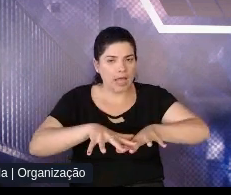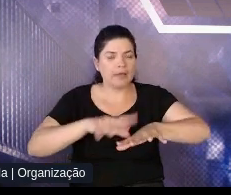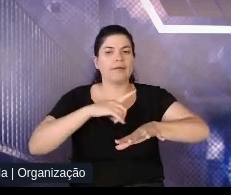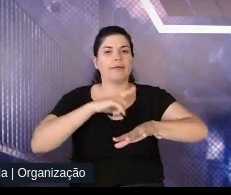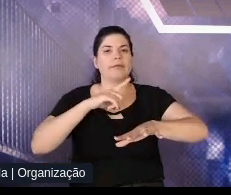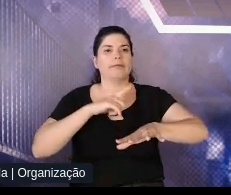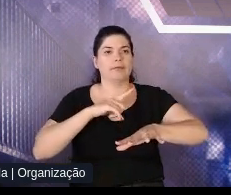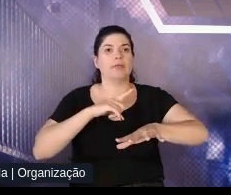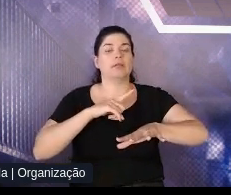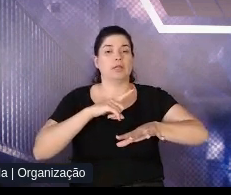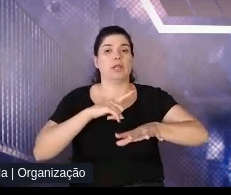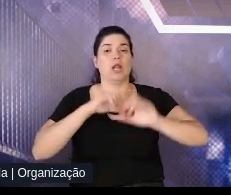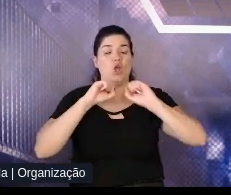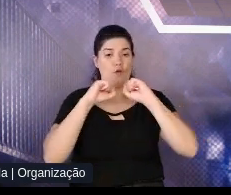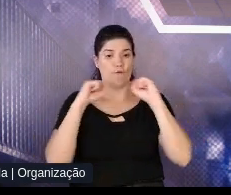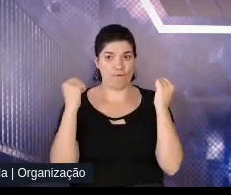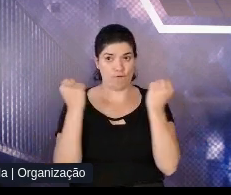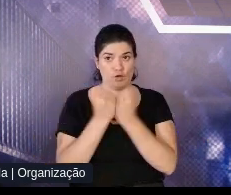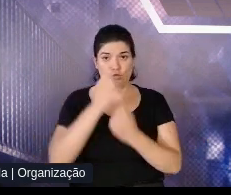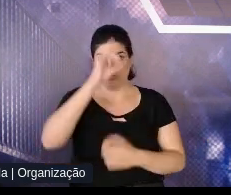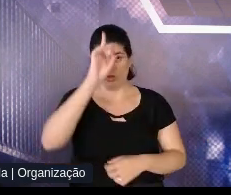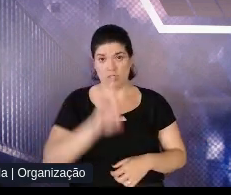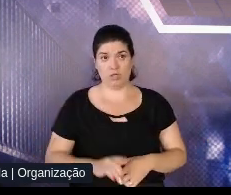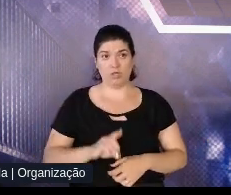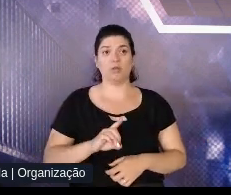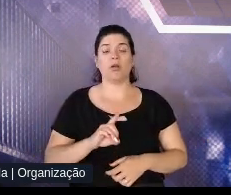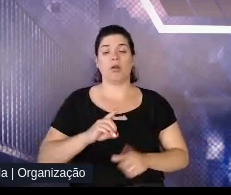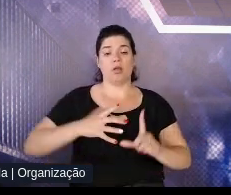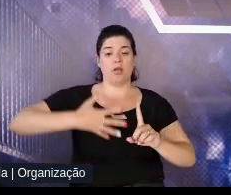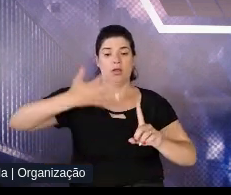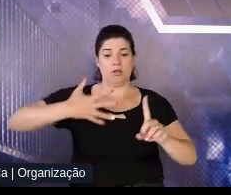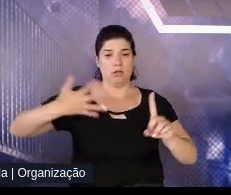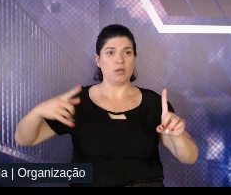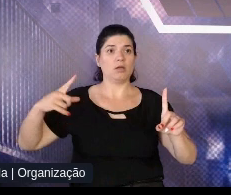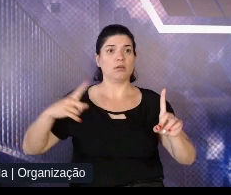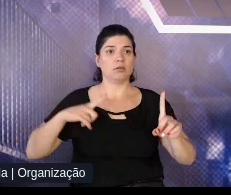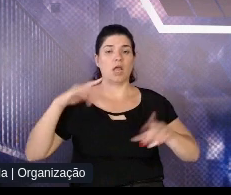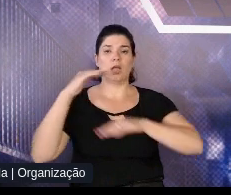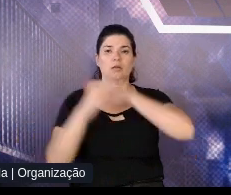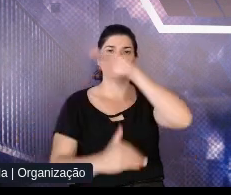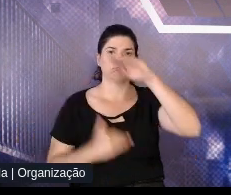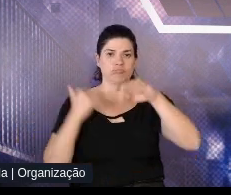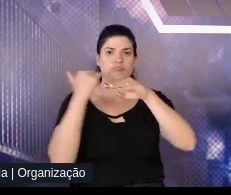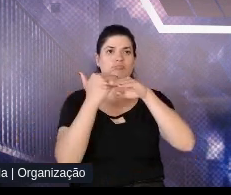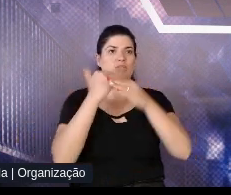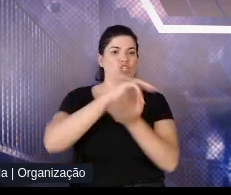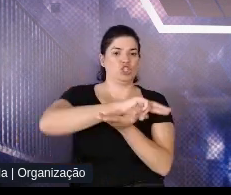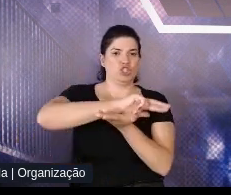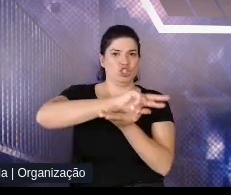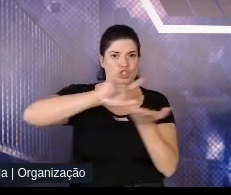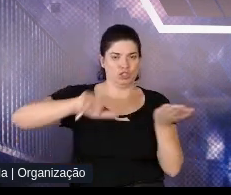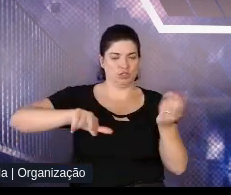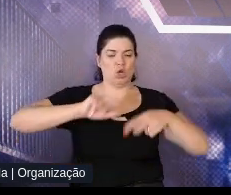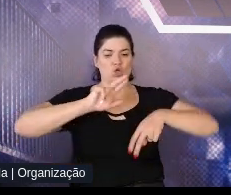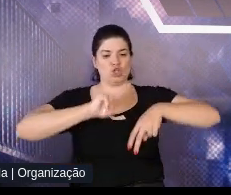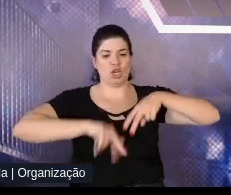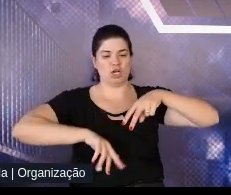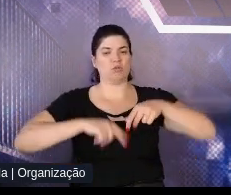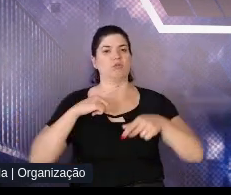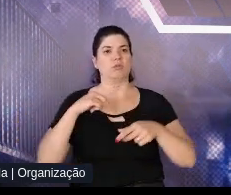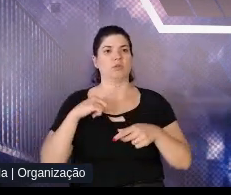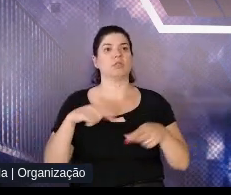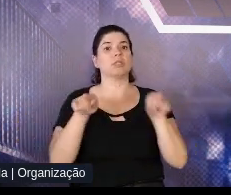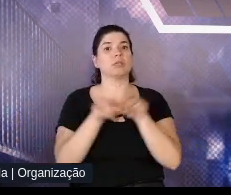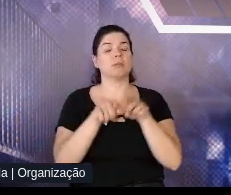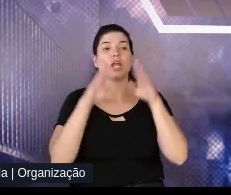Direito LGBTQIA+. Eles têm muita luta por equidade de gênero, tem ações para alavancar carreira, então eles